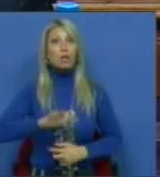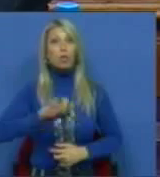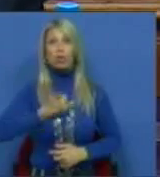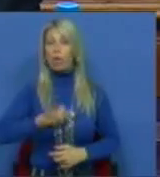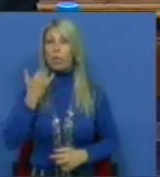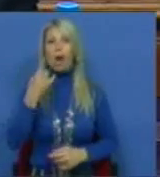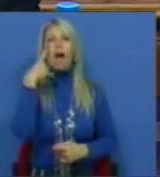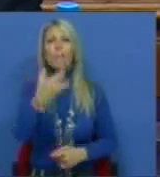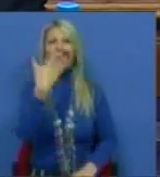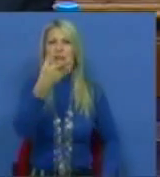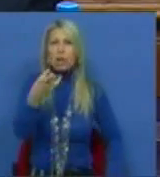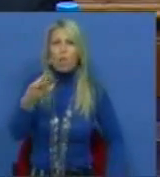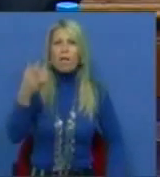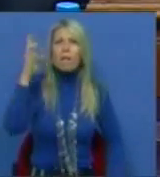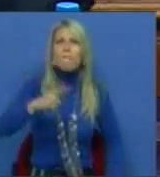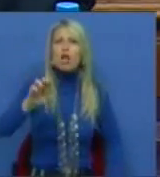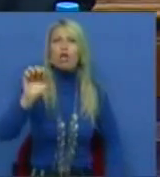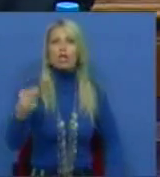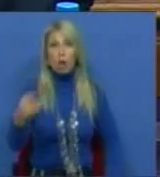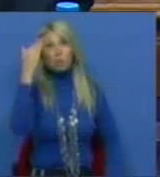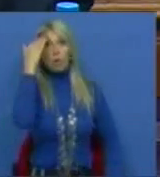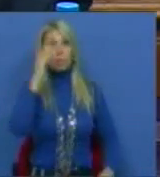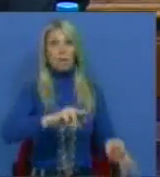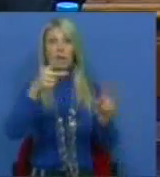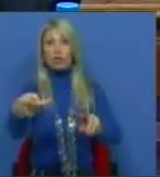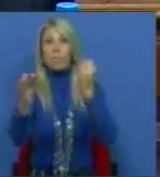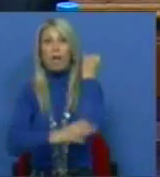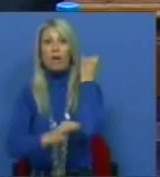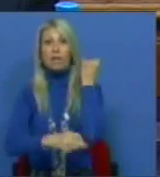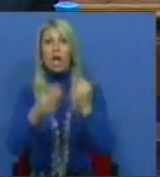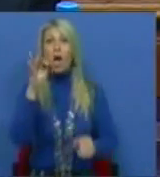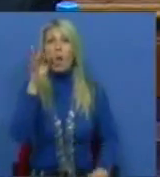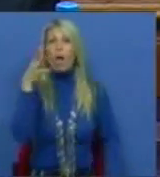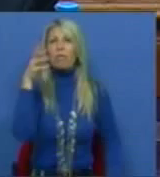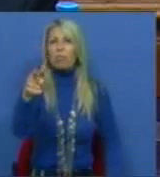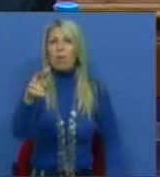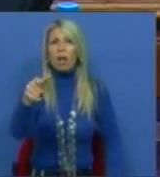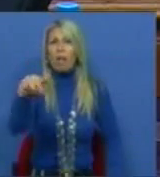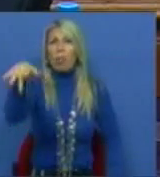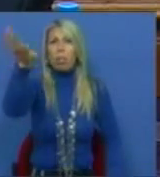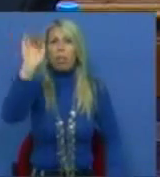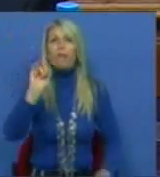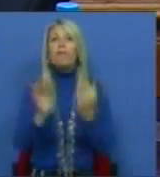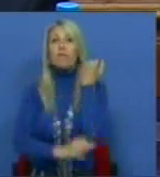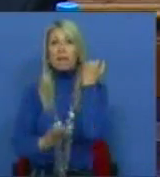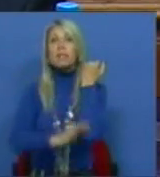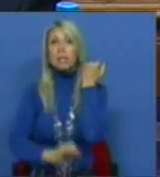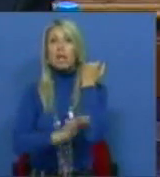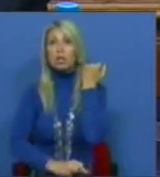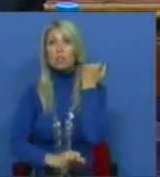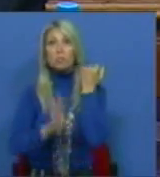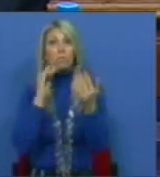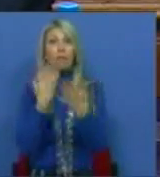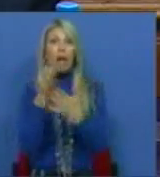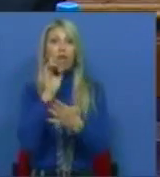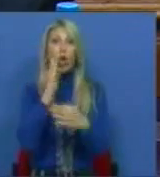Reparem, 190 milhões de euros é o que se prevê transferir para as freguesias, 4 mil e muitas freguesias. Bem, dá um